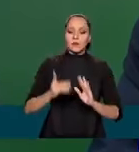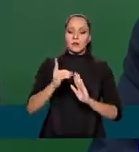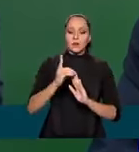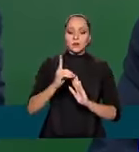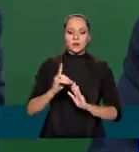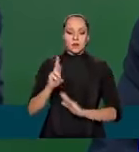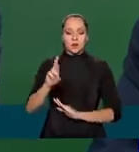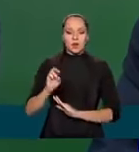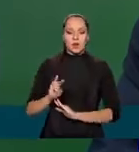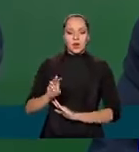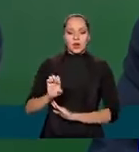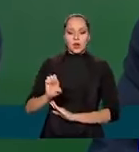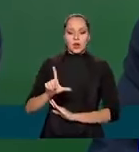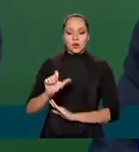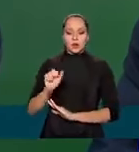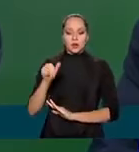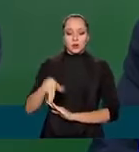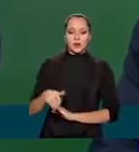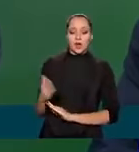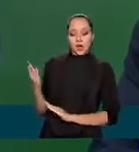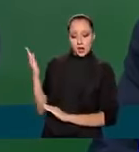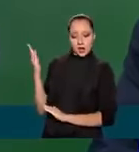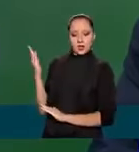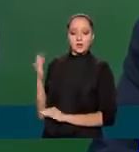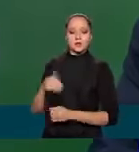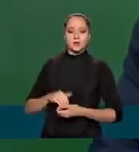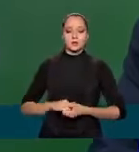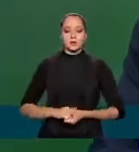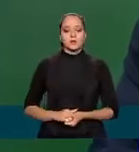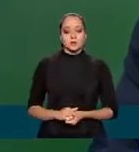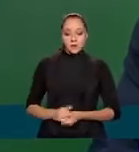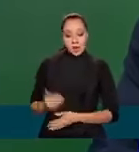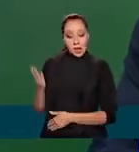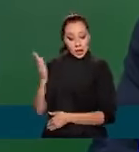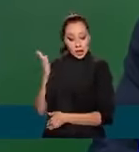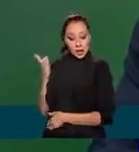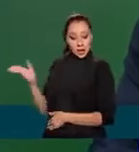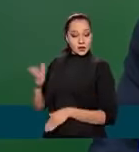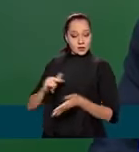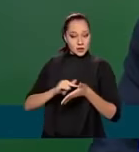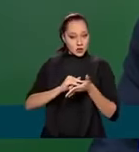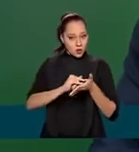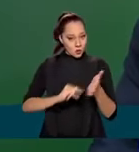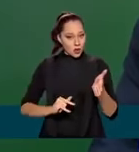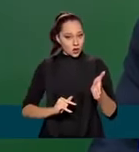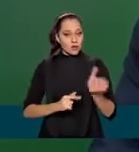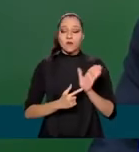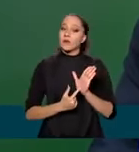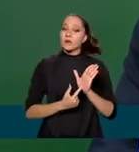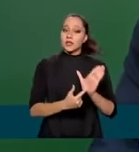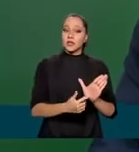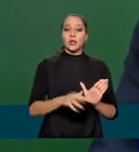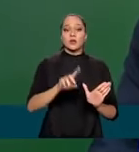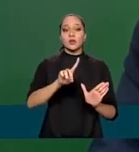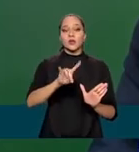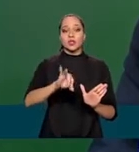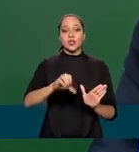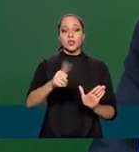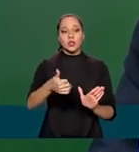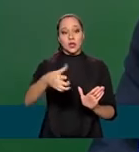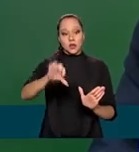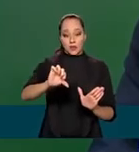Doutor Edson é esse com este documento foi apresentado no dia